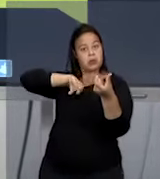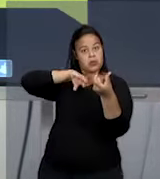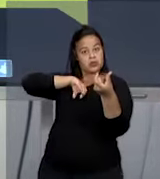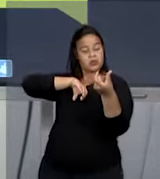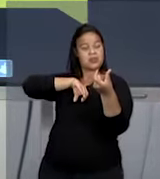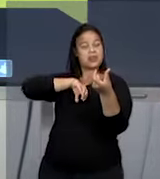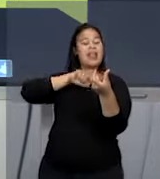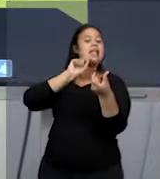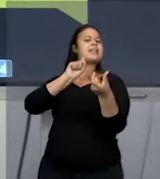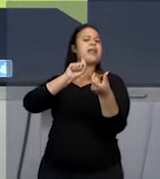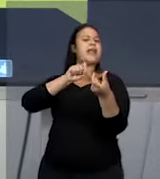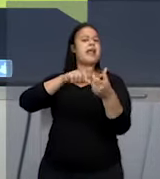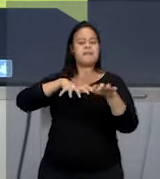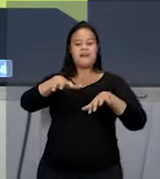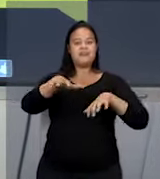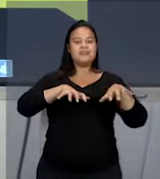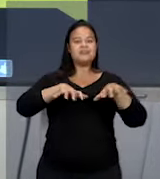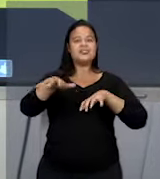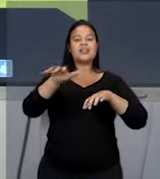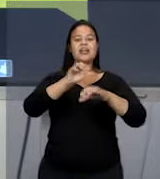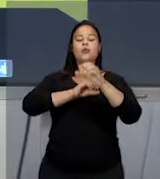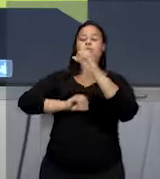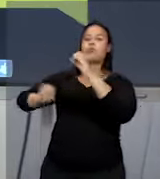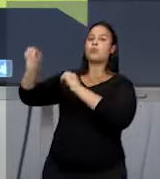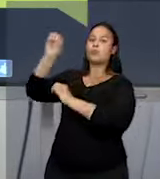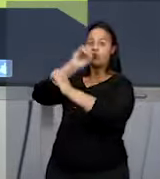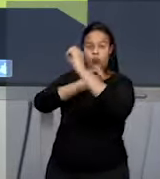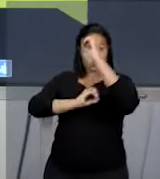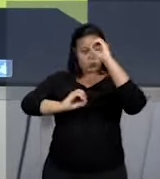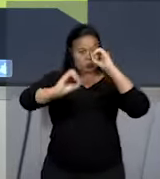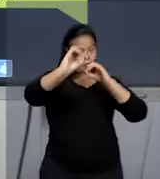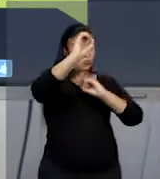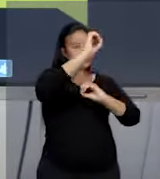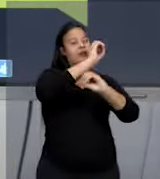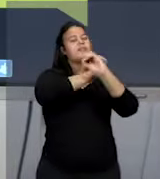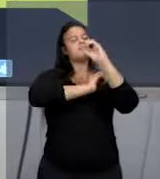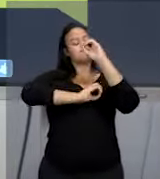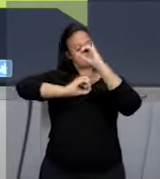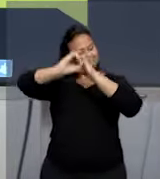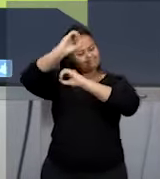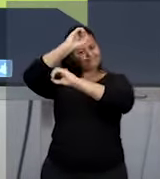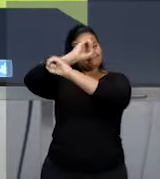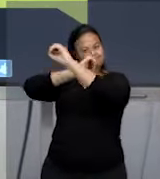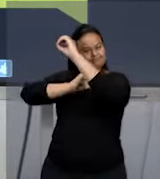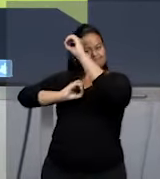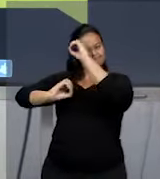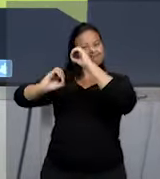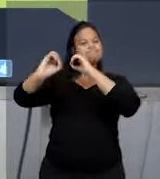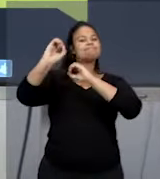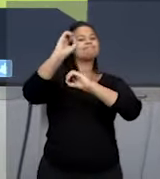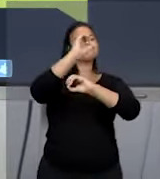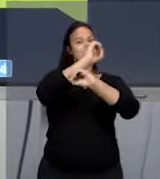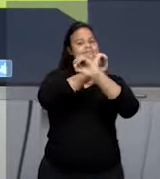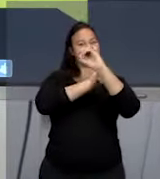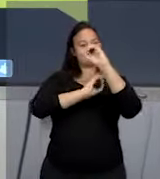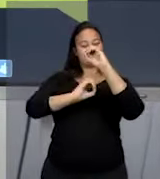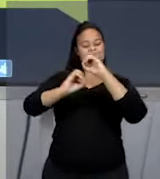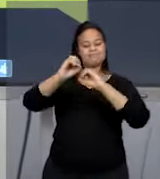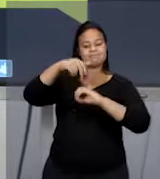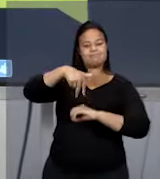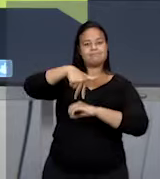se movimentando é a Terra, no movimento de rotação em torno do seu próprio